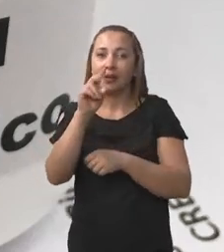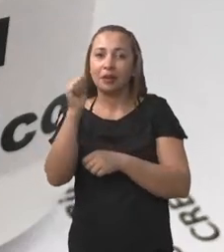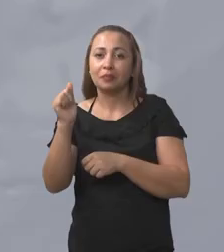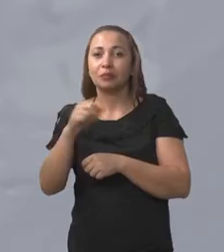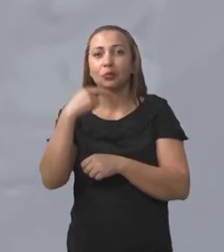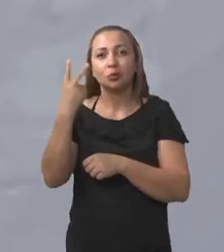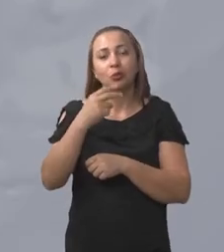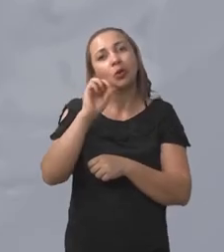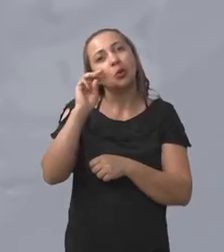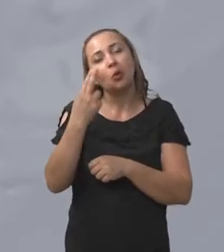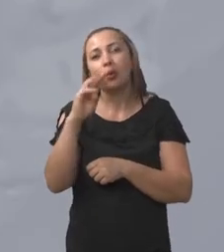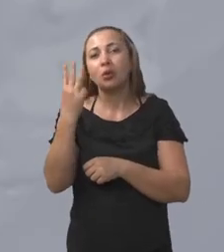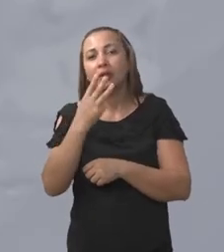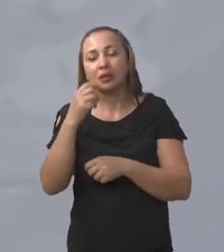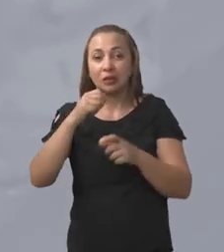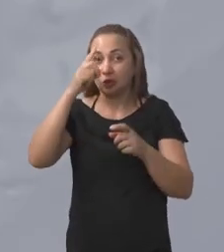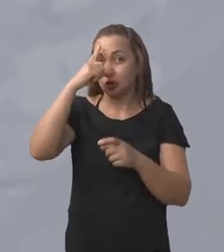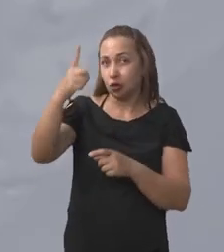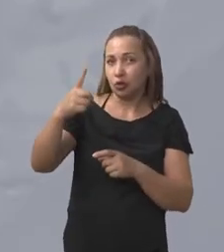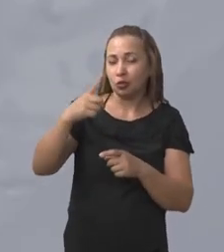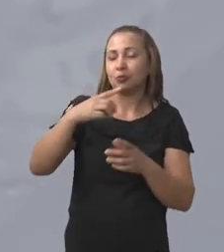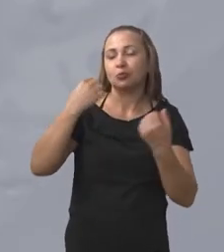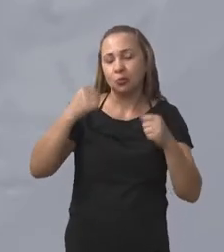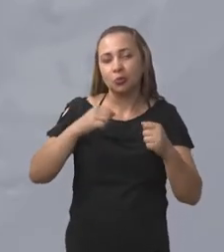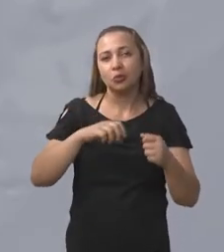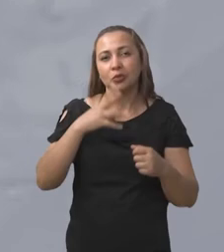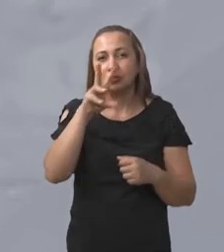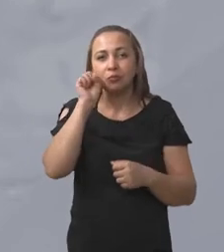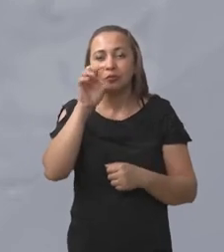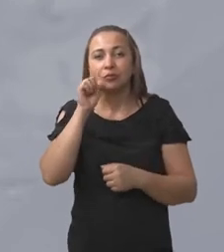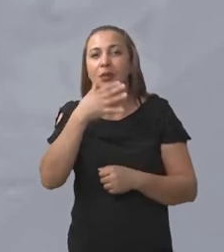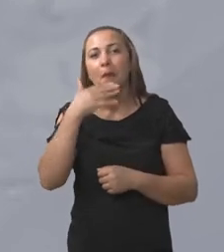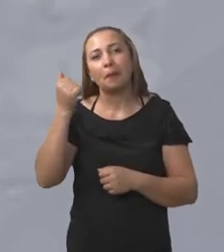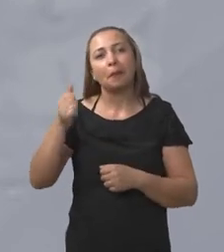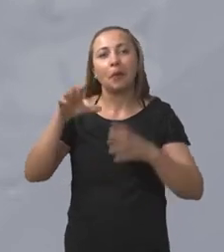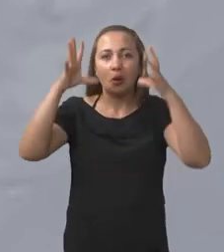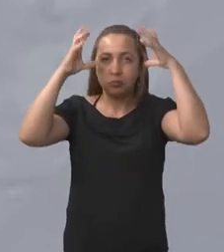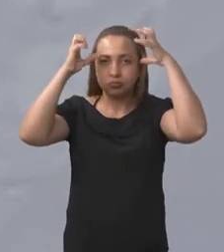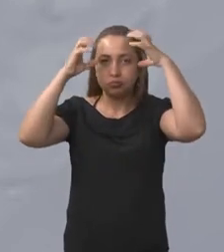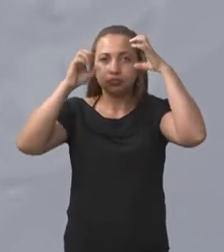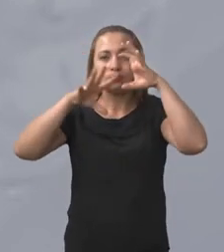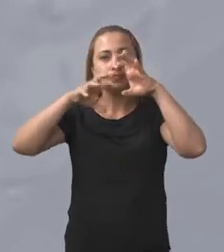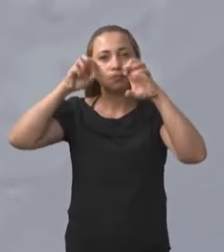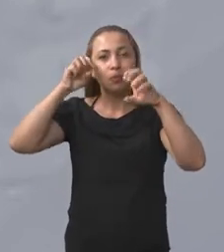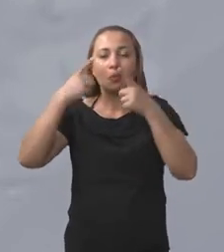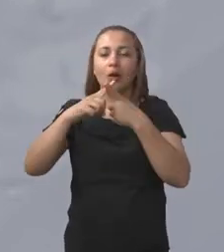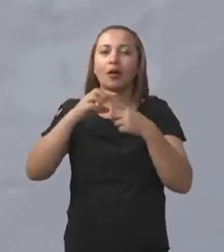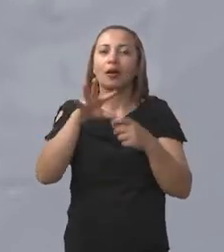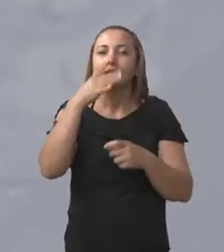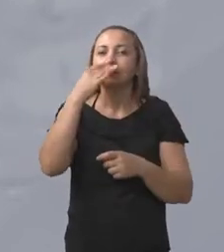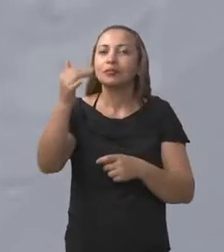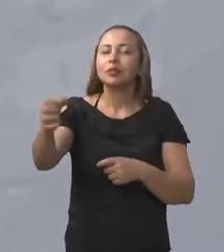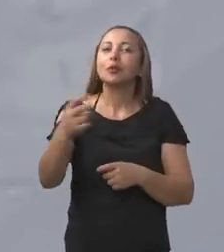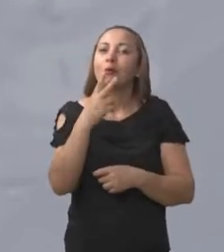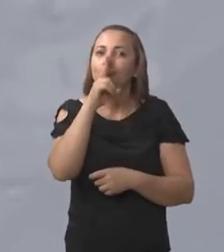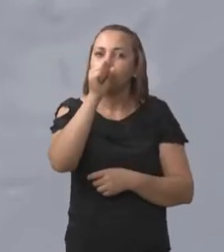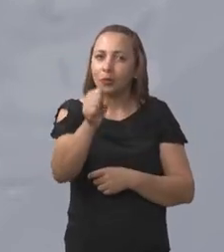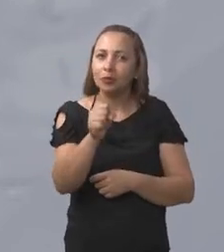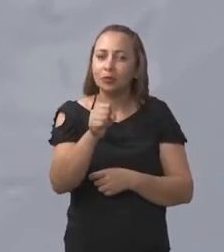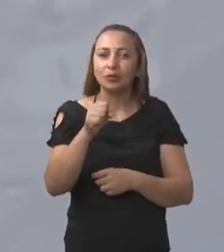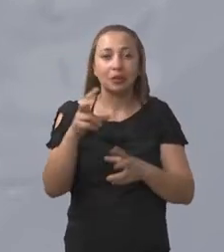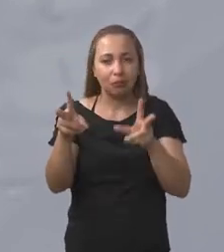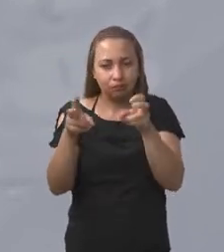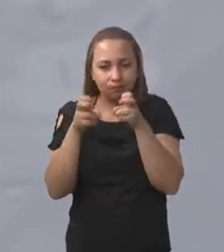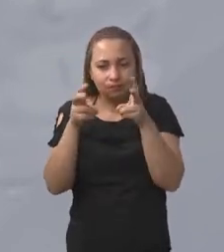tratamento consiste em regenerar o epitélio olfatório danificado e melhorar as conexões dele com o córtex cerebral. Então, estamos na fase